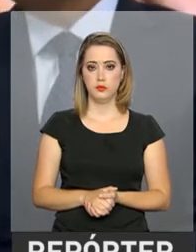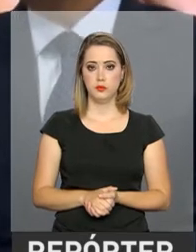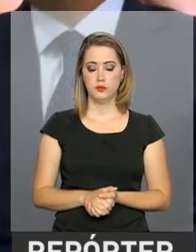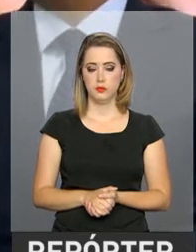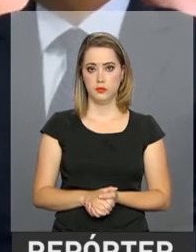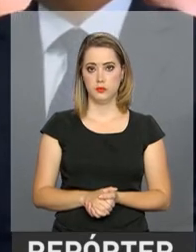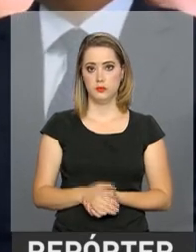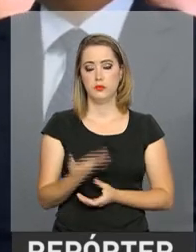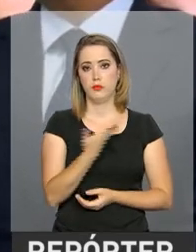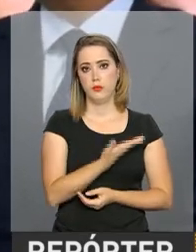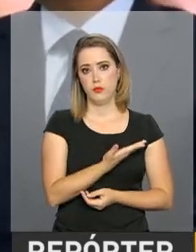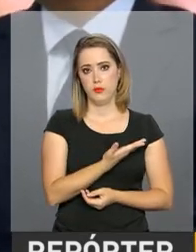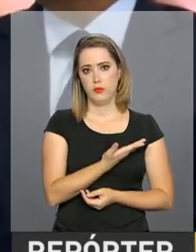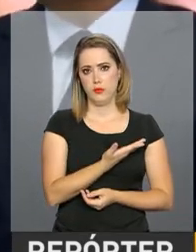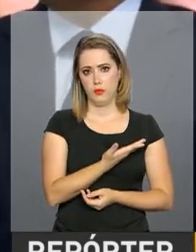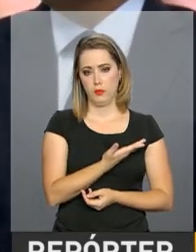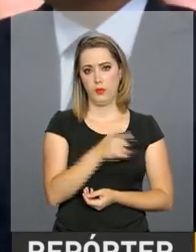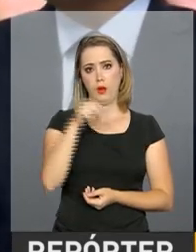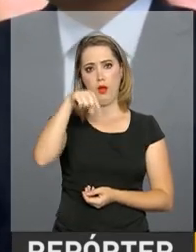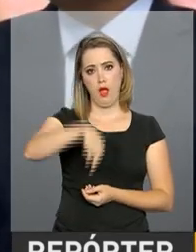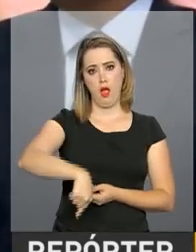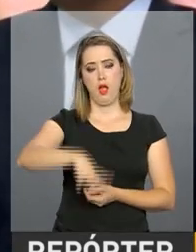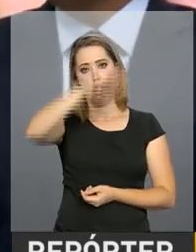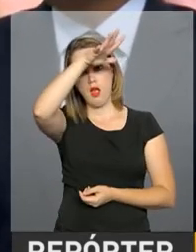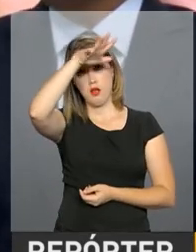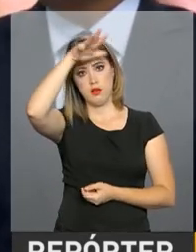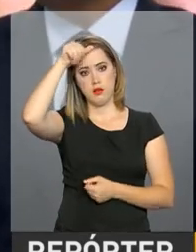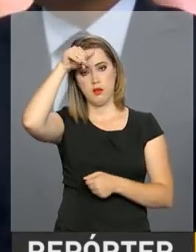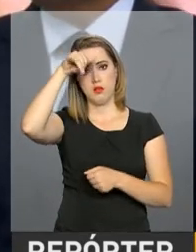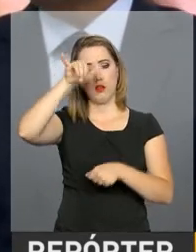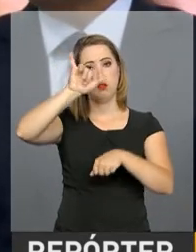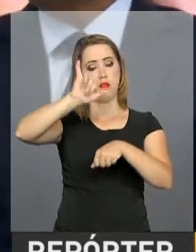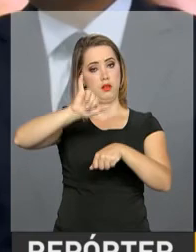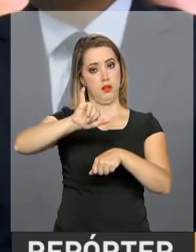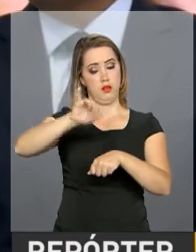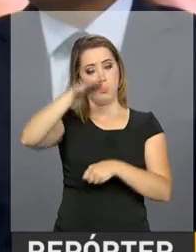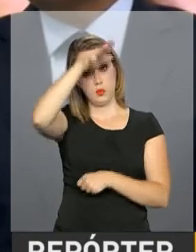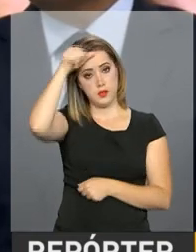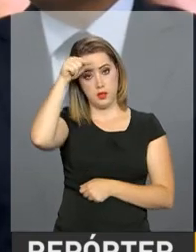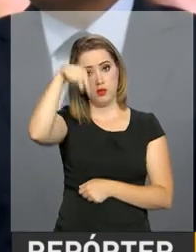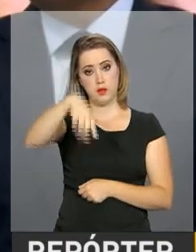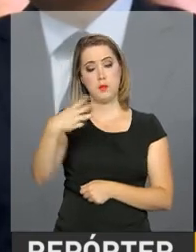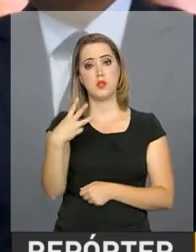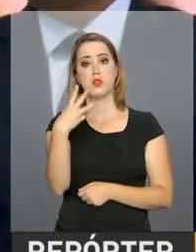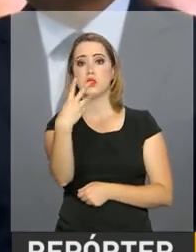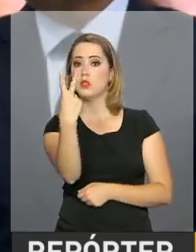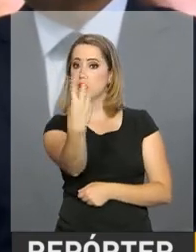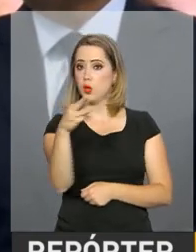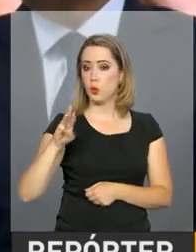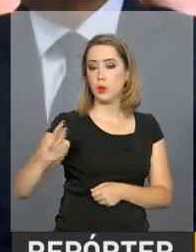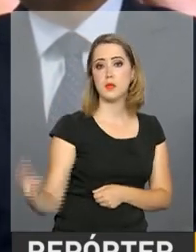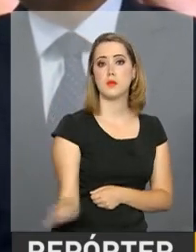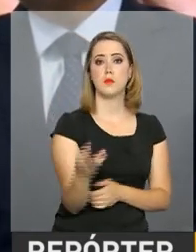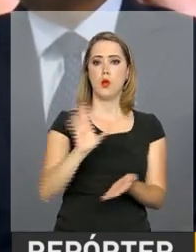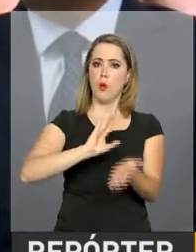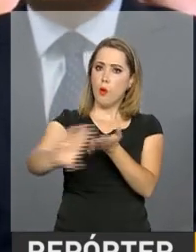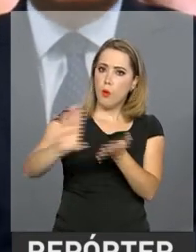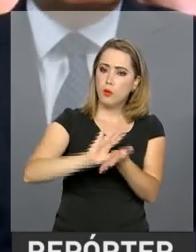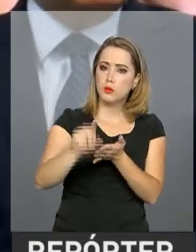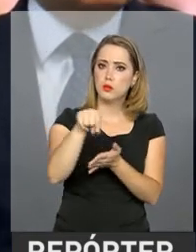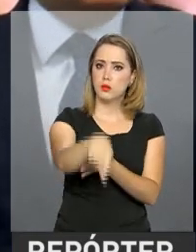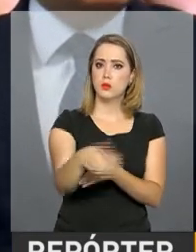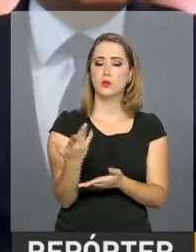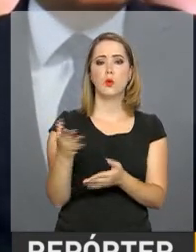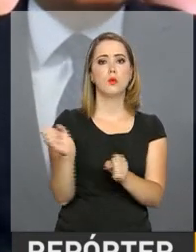Aqui no estado do Amazonas será possível, com esses 32 milhões, construir em torno de mais 1.200 vagas em